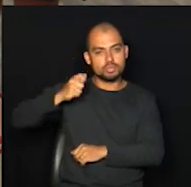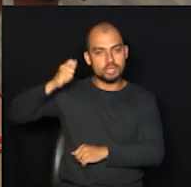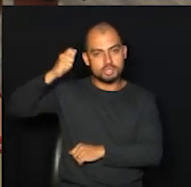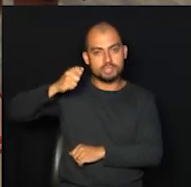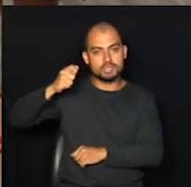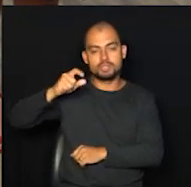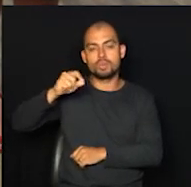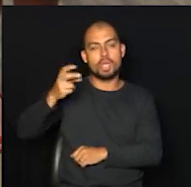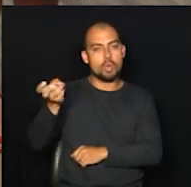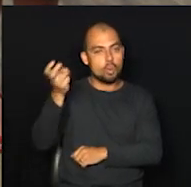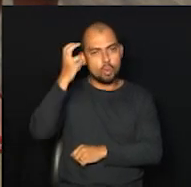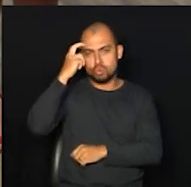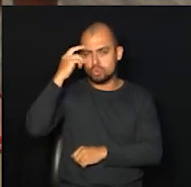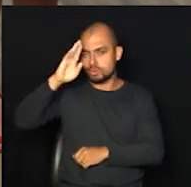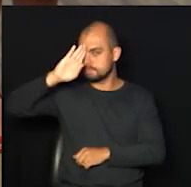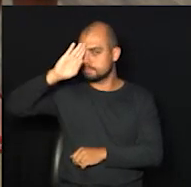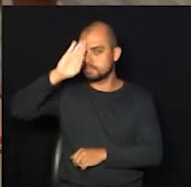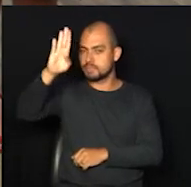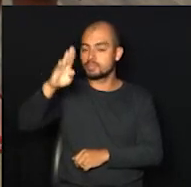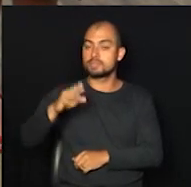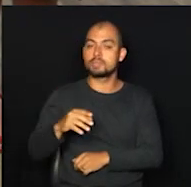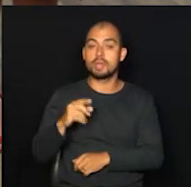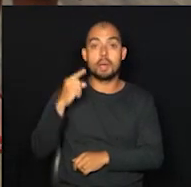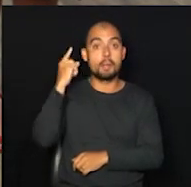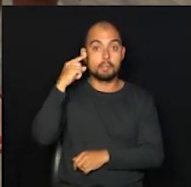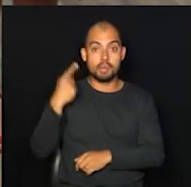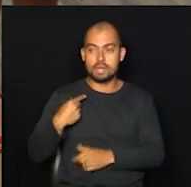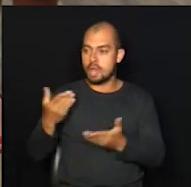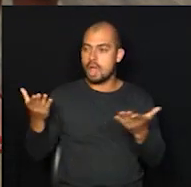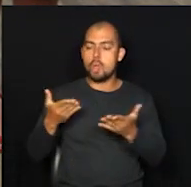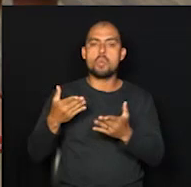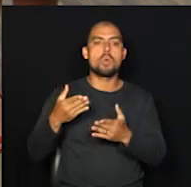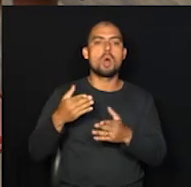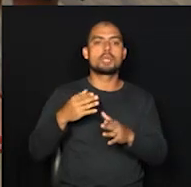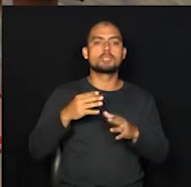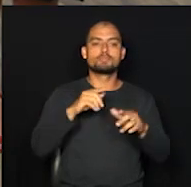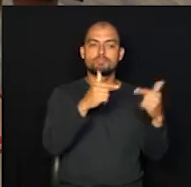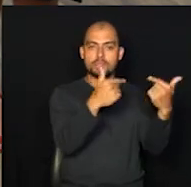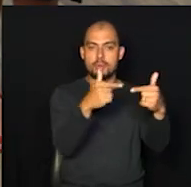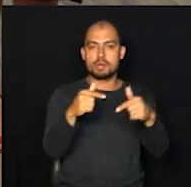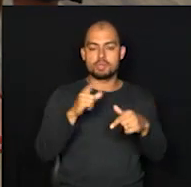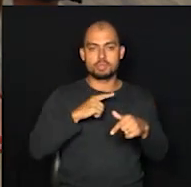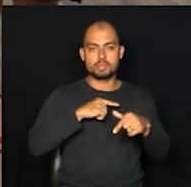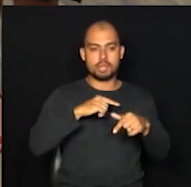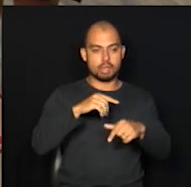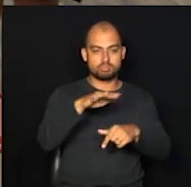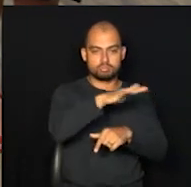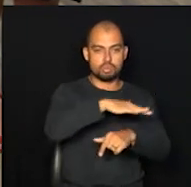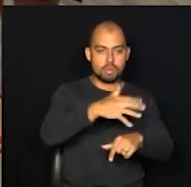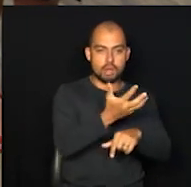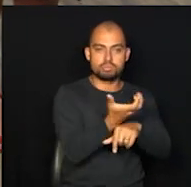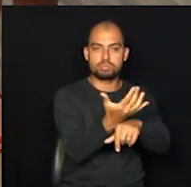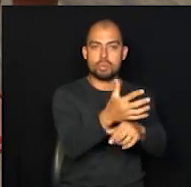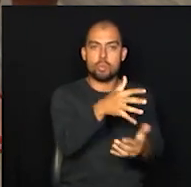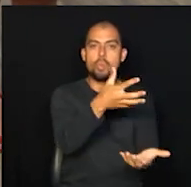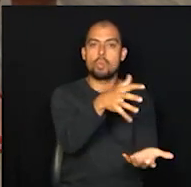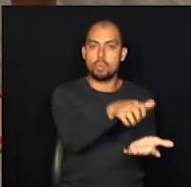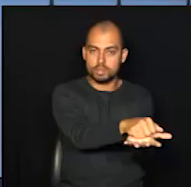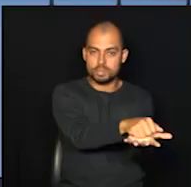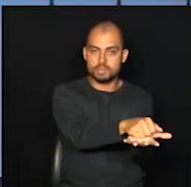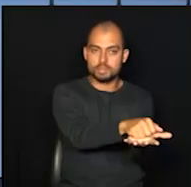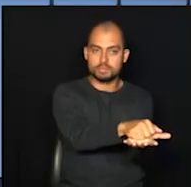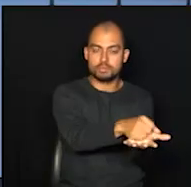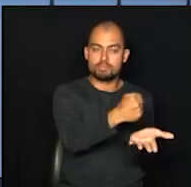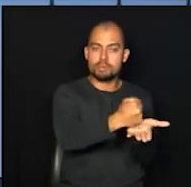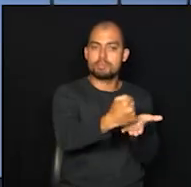nossa cultura, bem bacana. Mina, falando um pouquinho sobre emprego, tem parque temático que está contratando. Isso mesmo, olha, nós